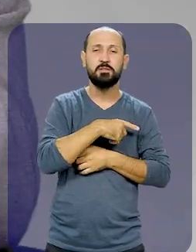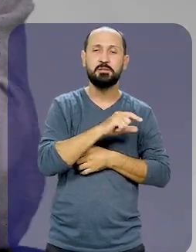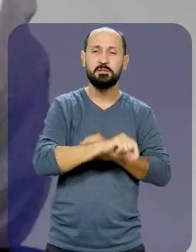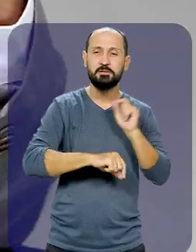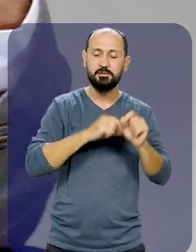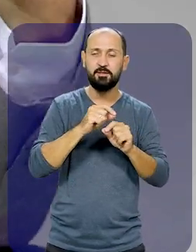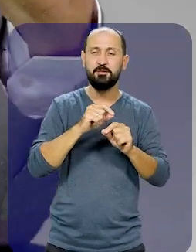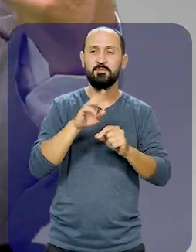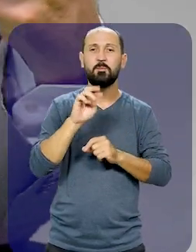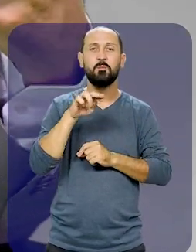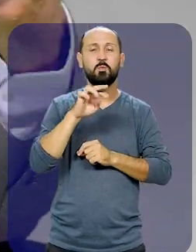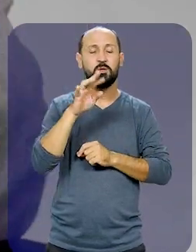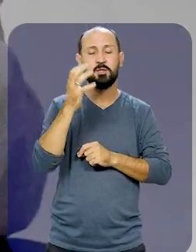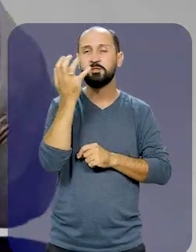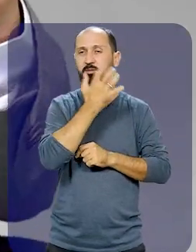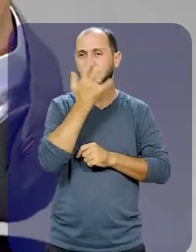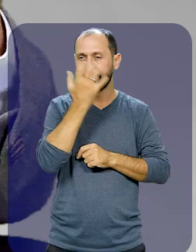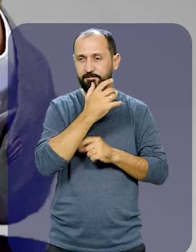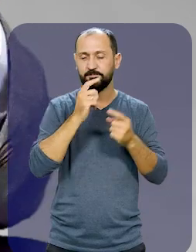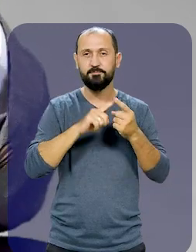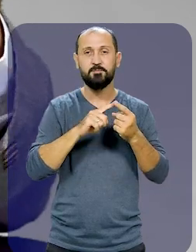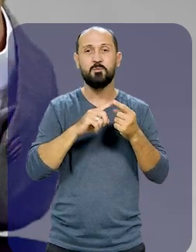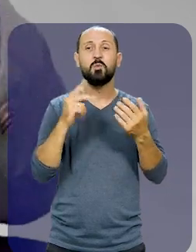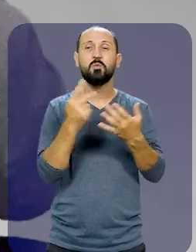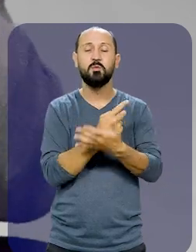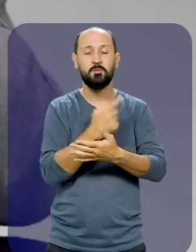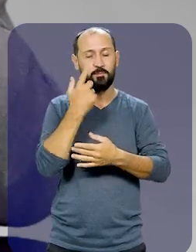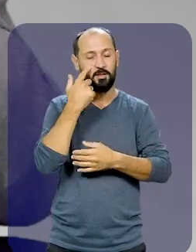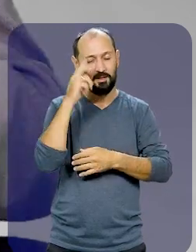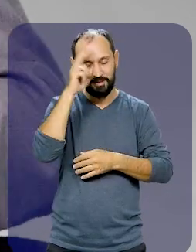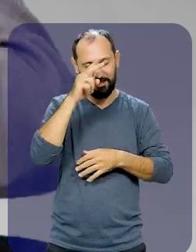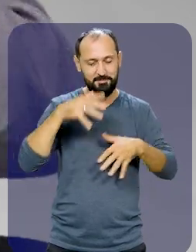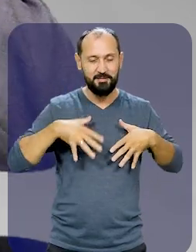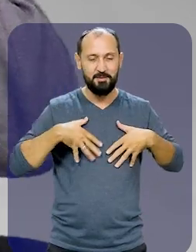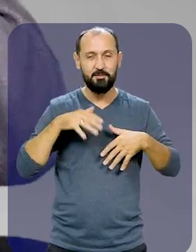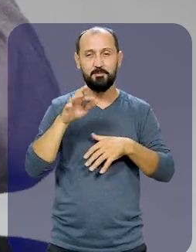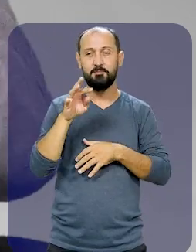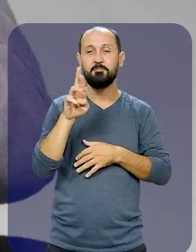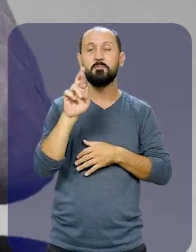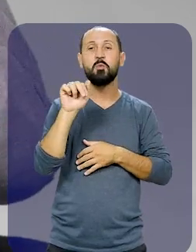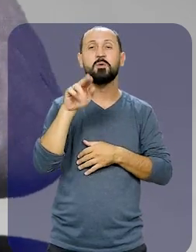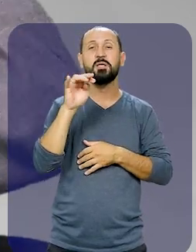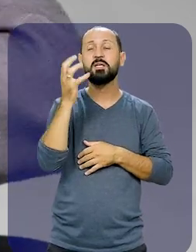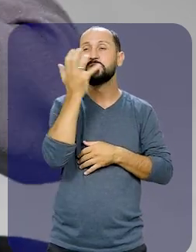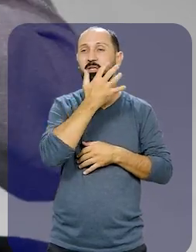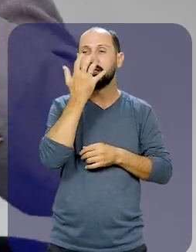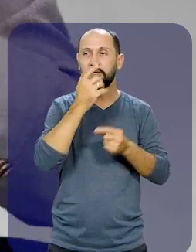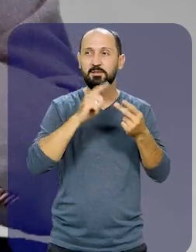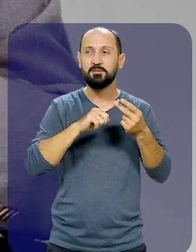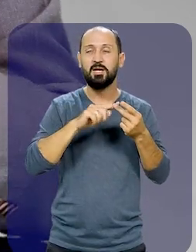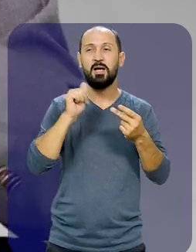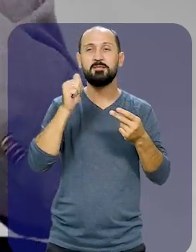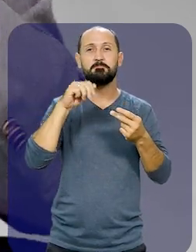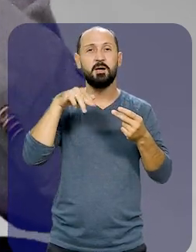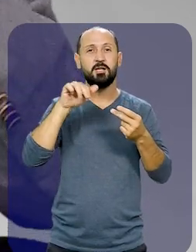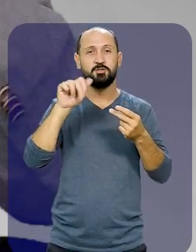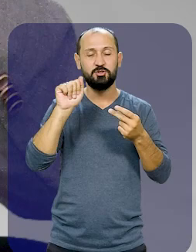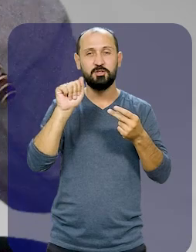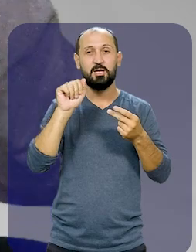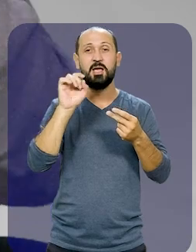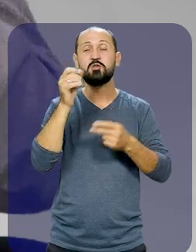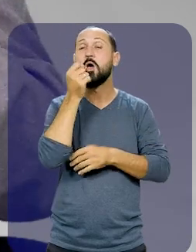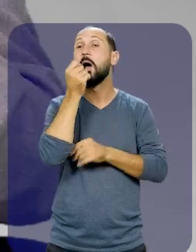teve bronquite alérgica, ela já começa errando o nome, vamos relembrar? Bronquite alérgica, bronquite asmática